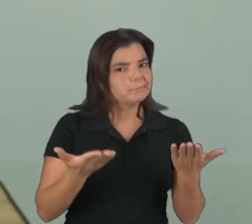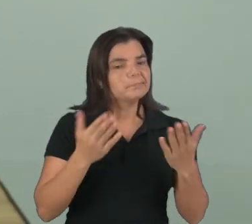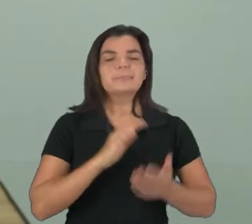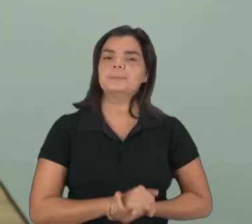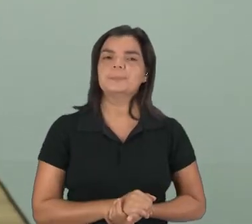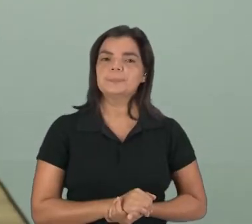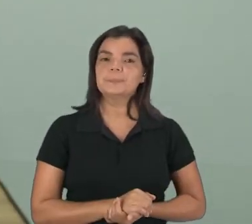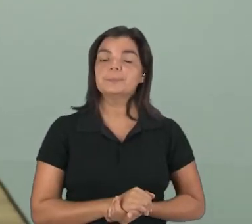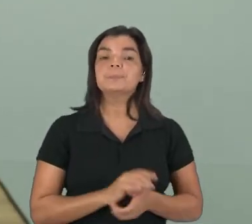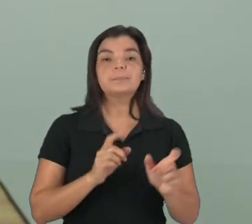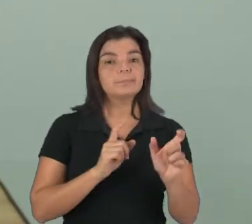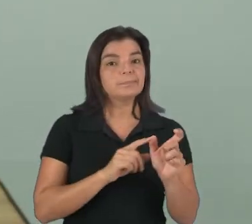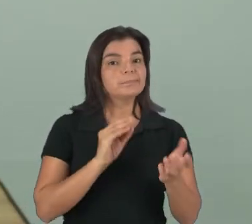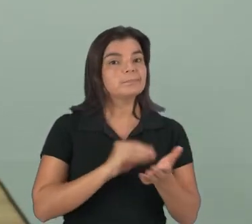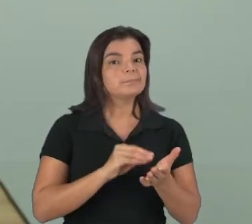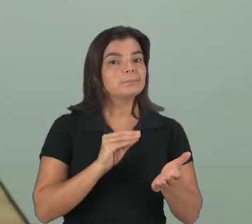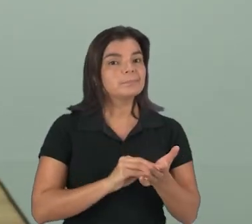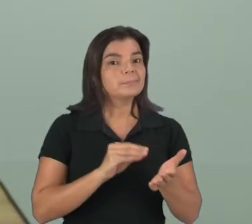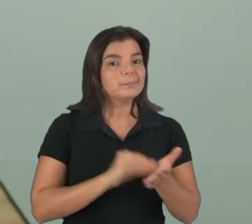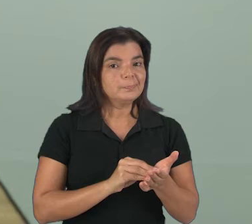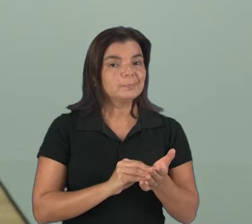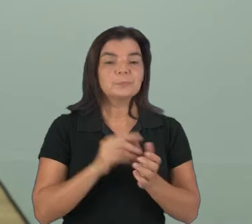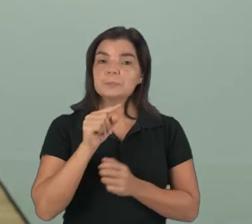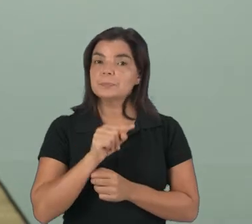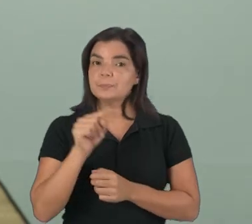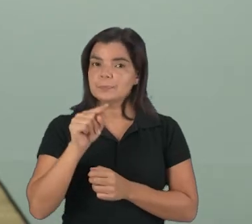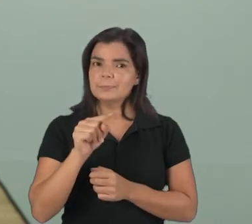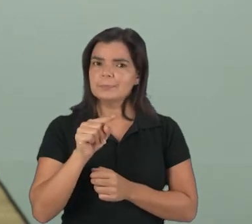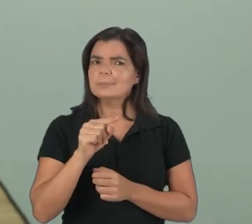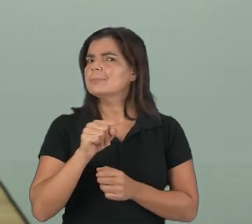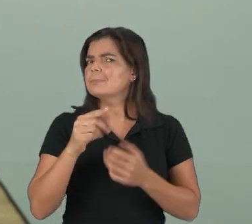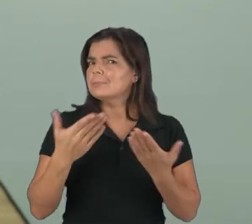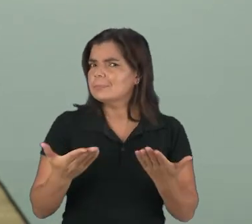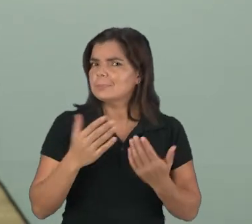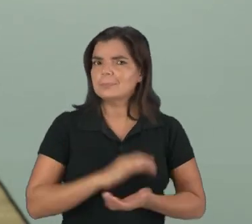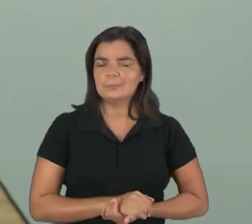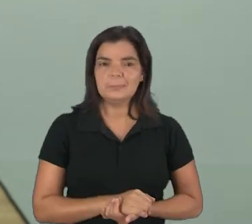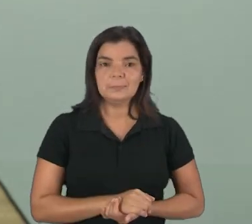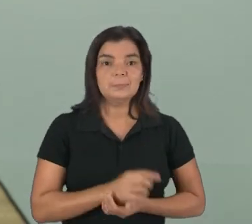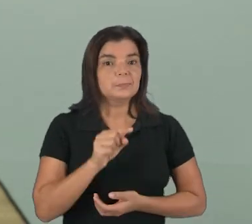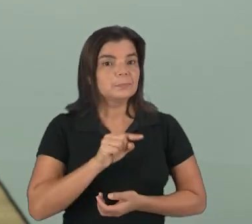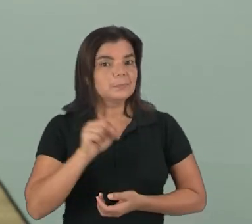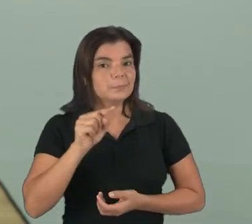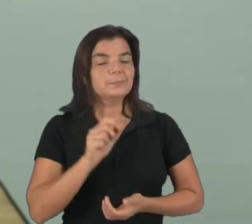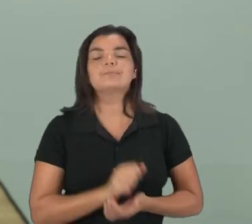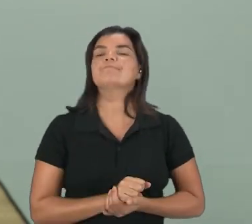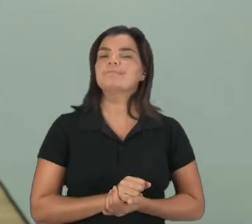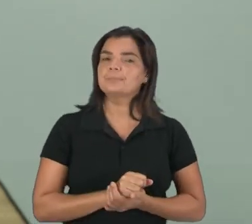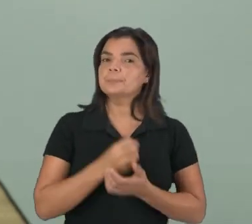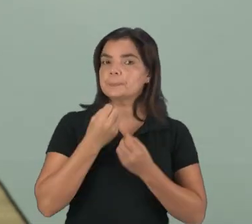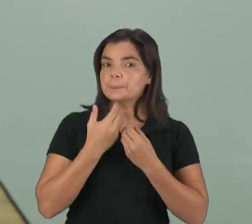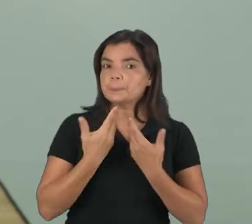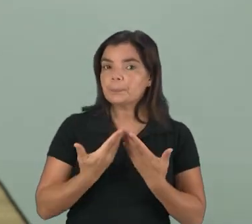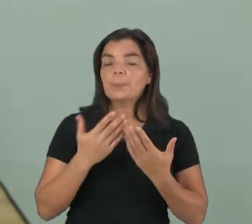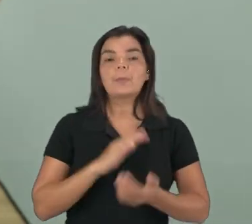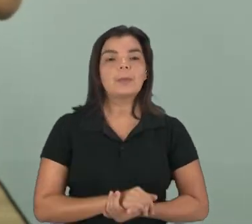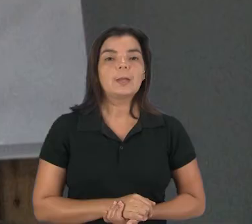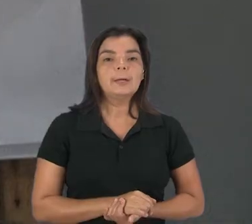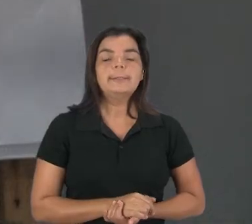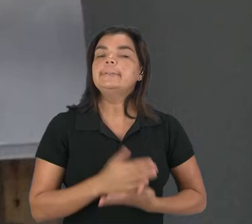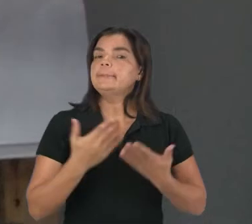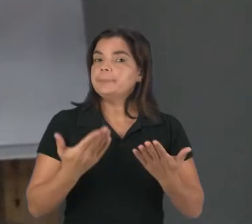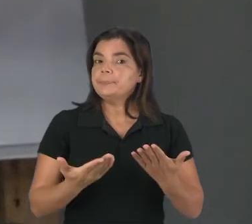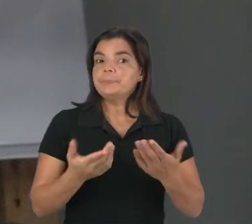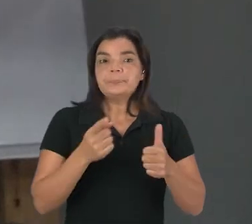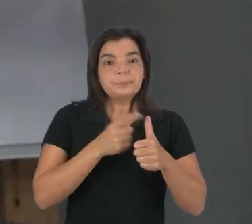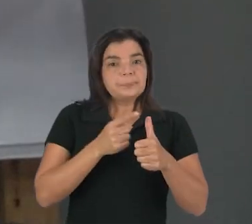Bom, está com ausência de um acento. E que acento é esse? O acento agudo. Muito bem. Então, para